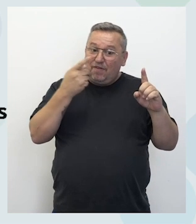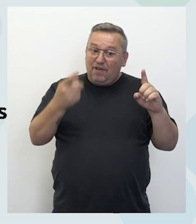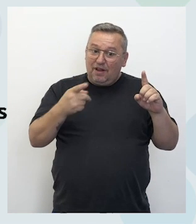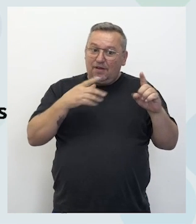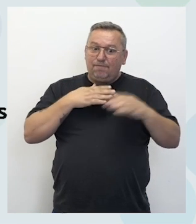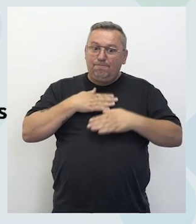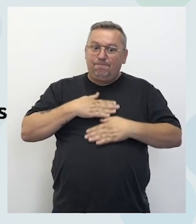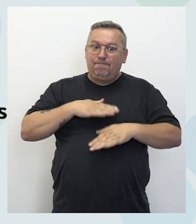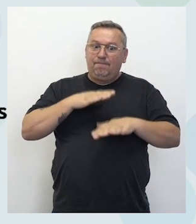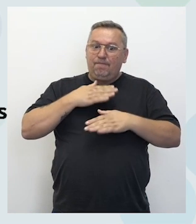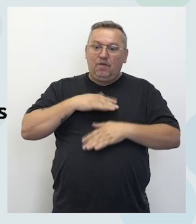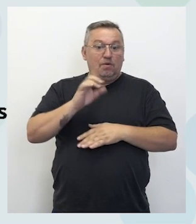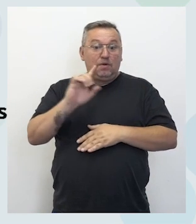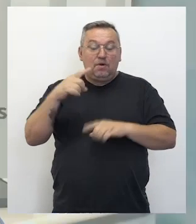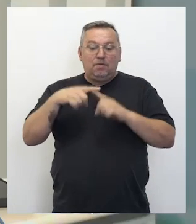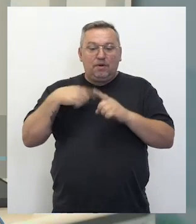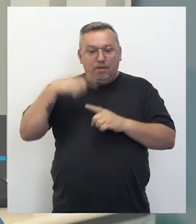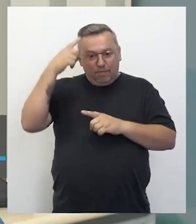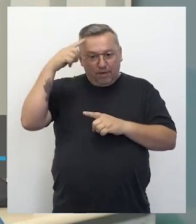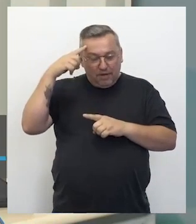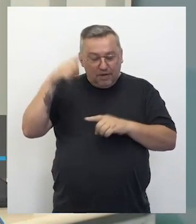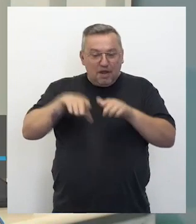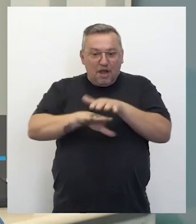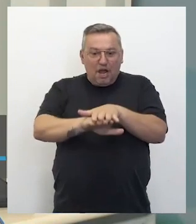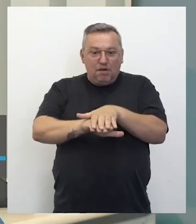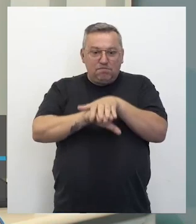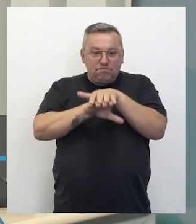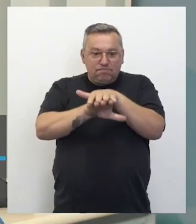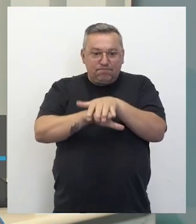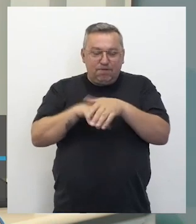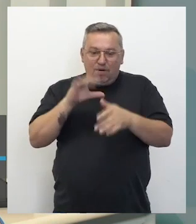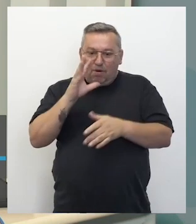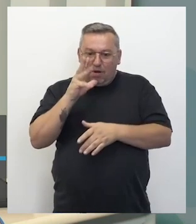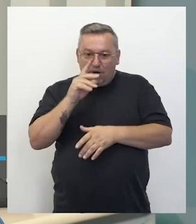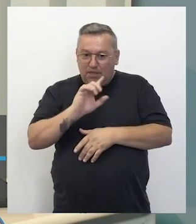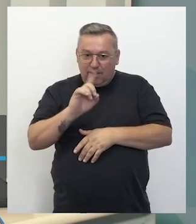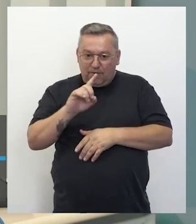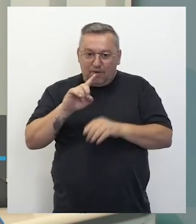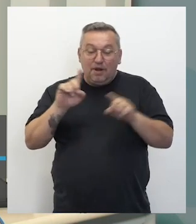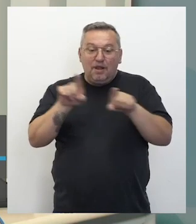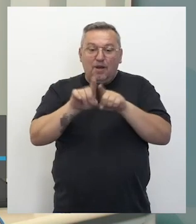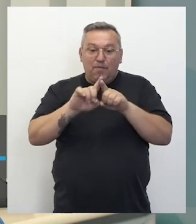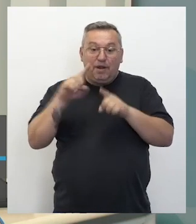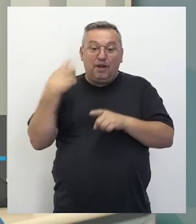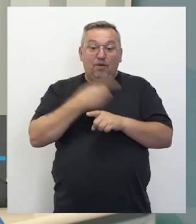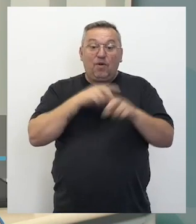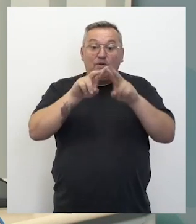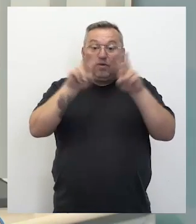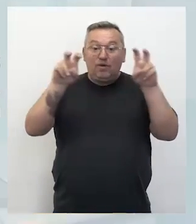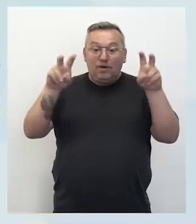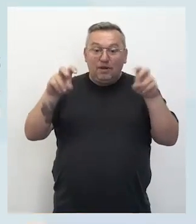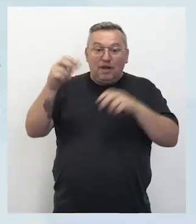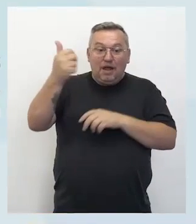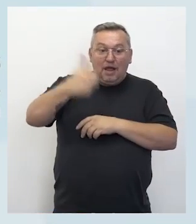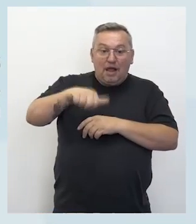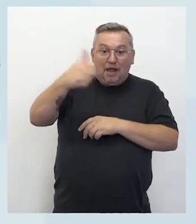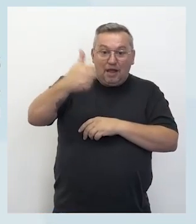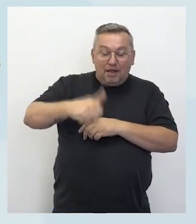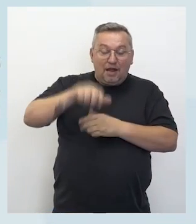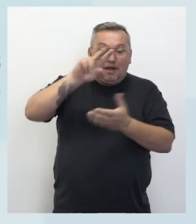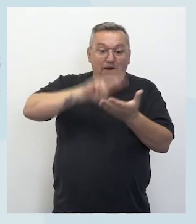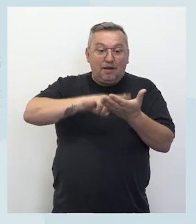devagar, não. Porque a gente pensa que tartaruga é só devagar, mas não é não, tá? E o nosso tema da aula, análise e